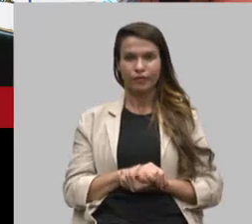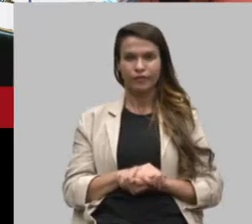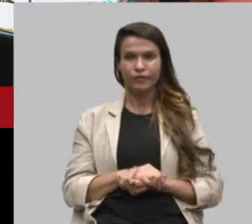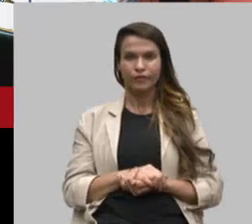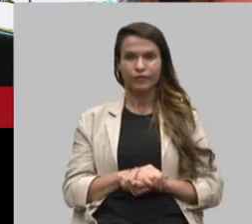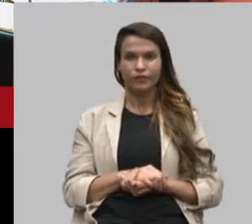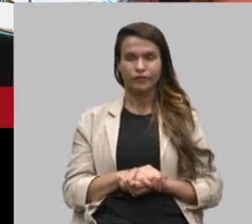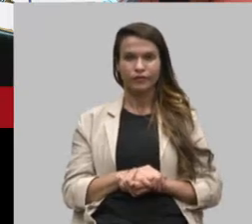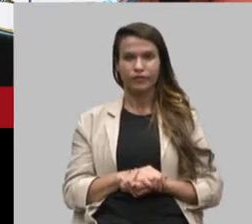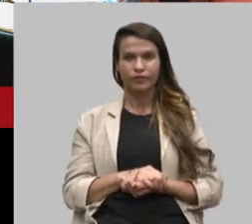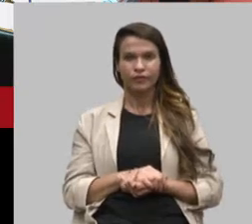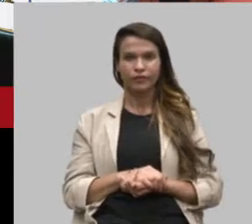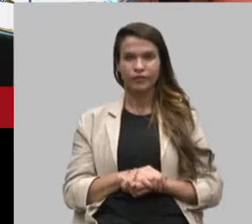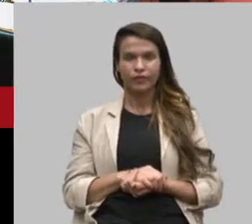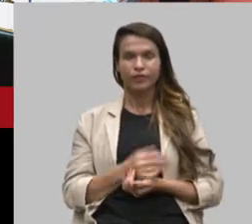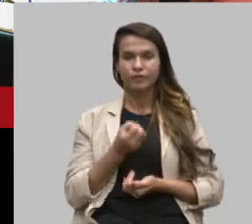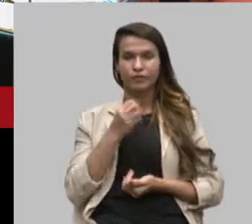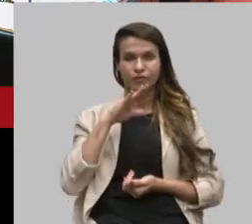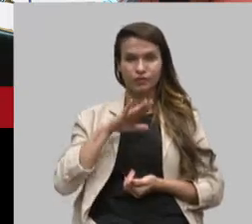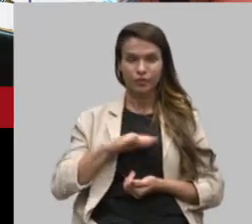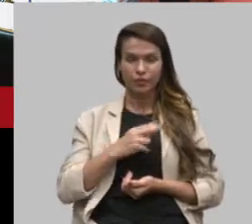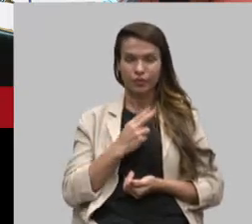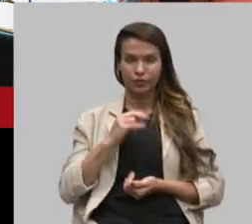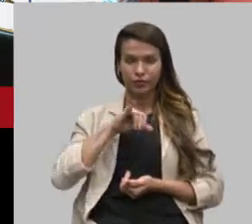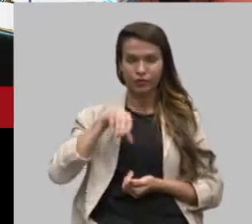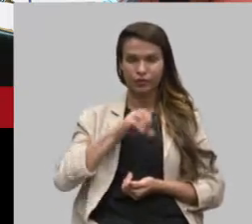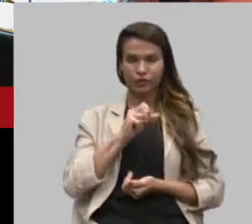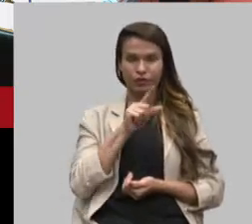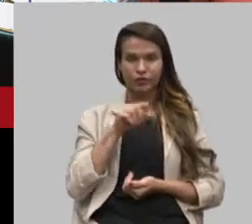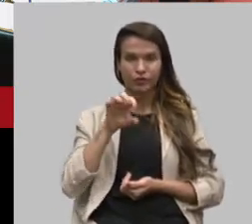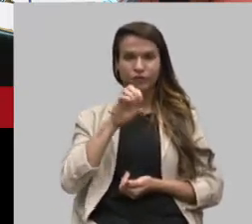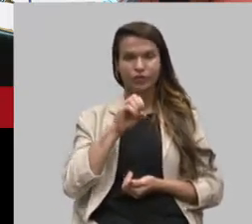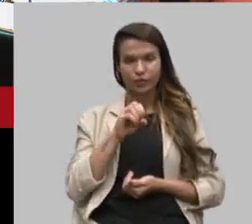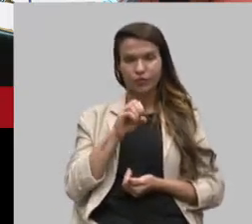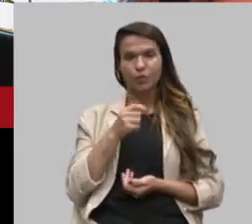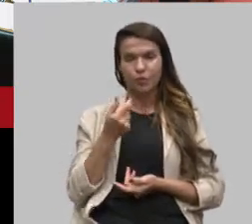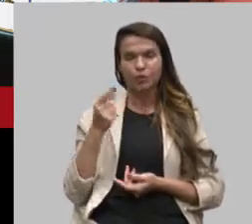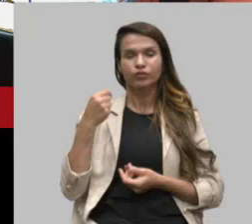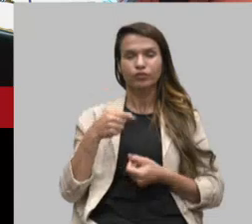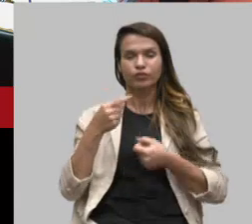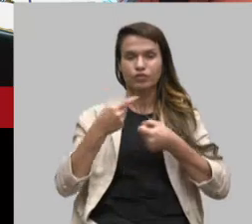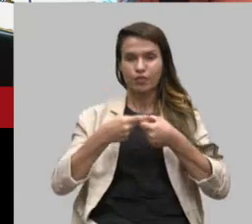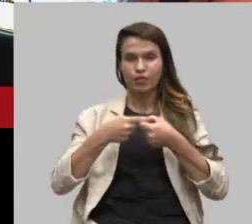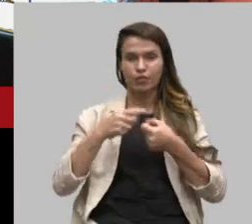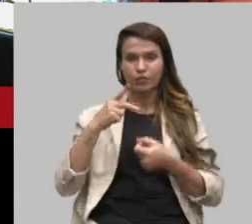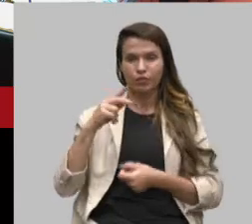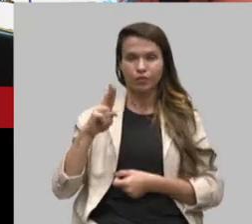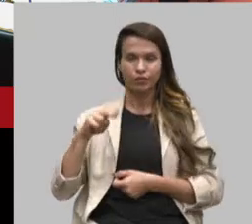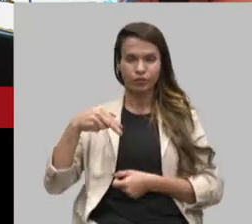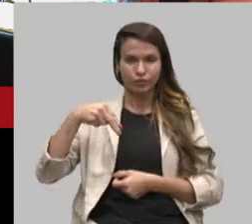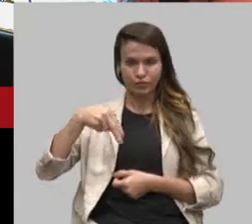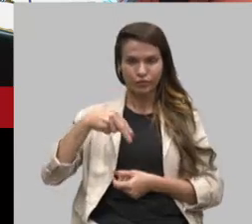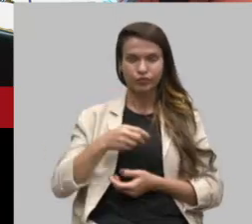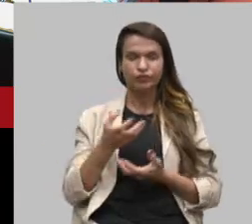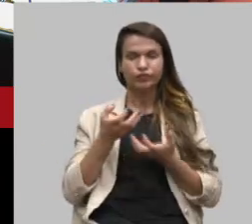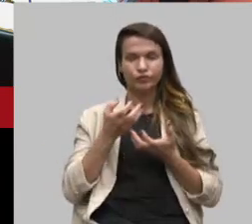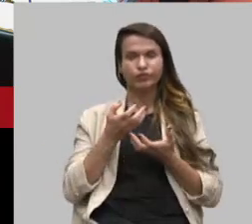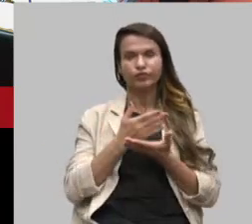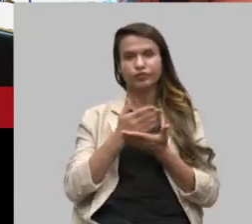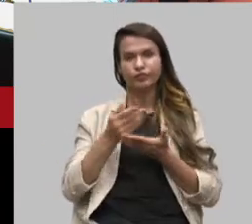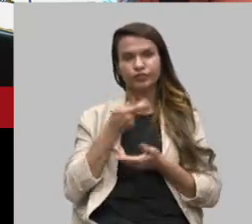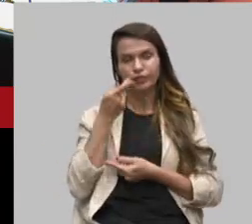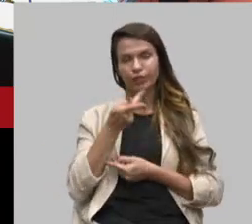obrigado boa tarde eu me chamo João Victor Condé e sou de Ponte Nova eh eu queria começar dizendo é